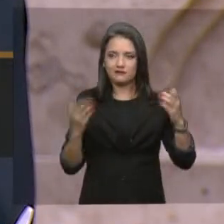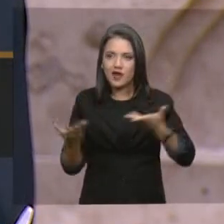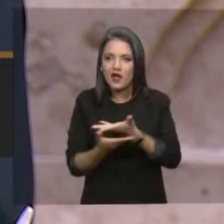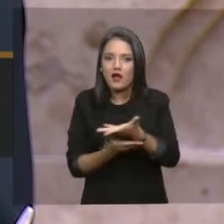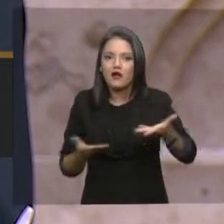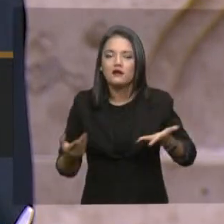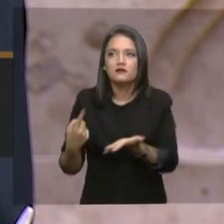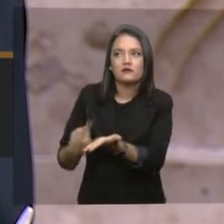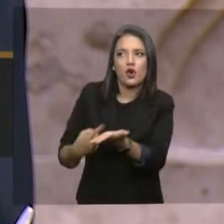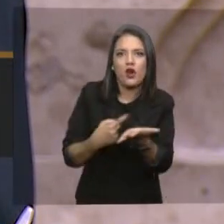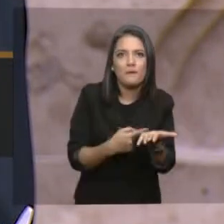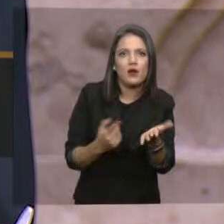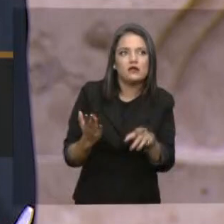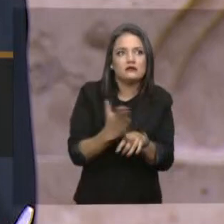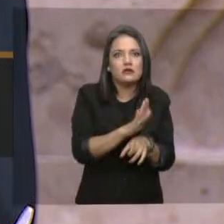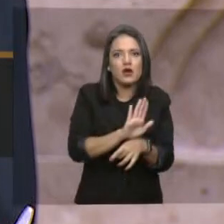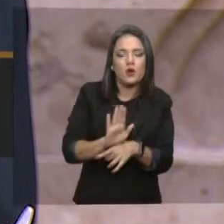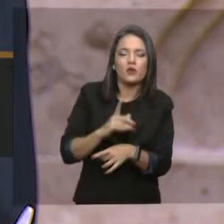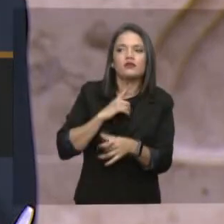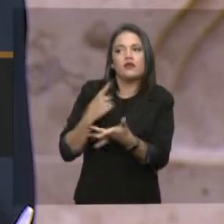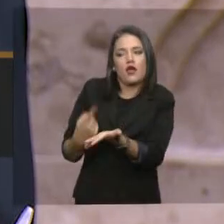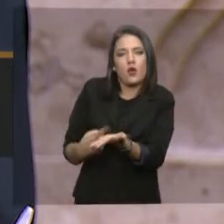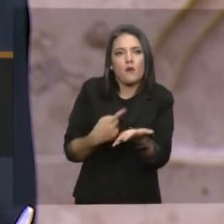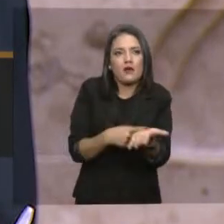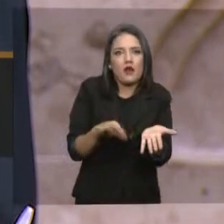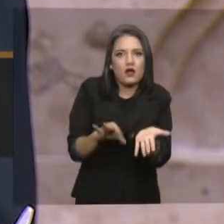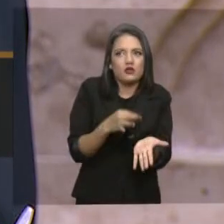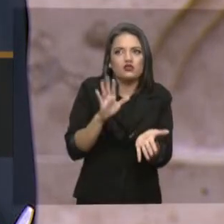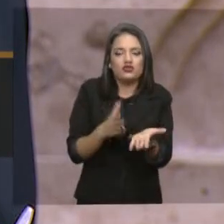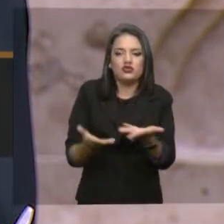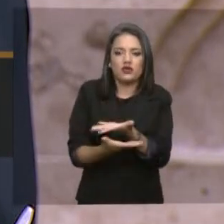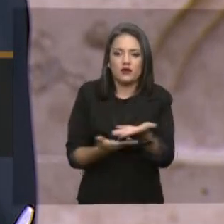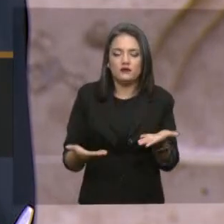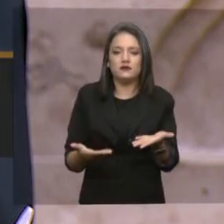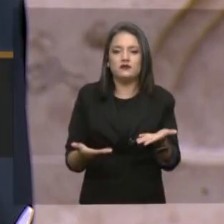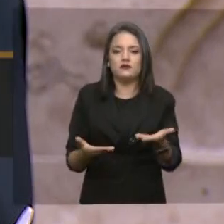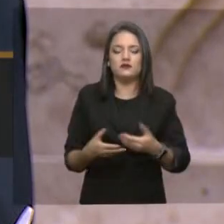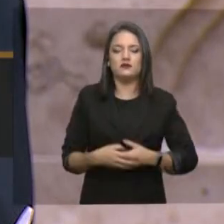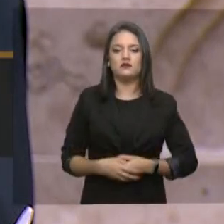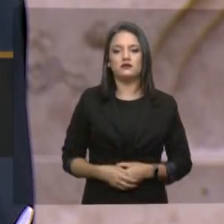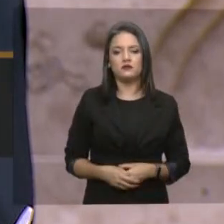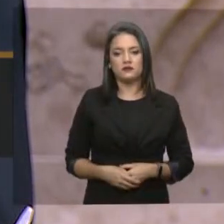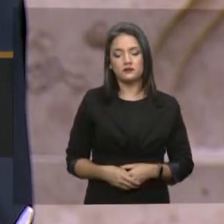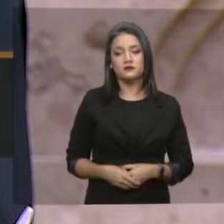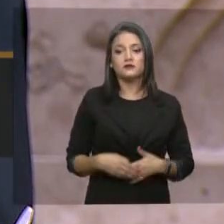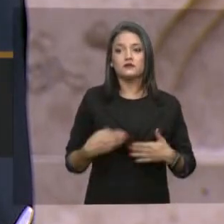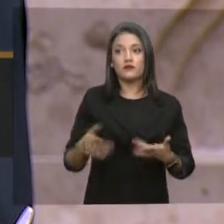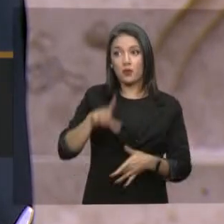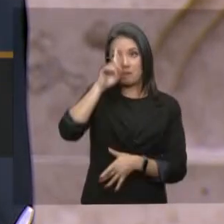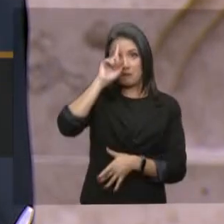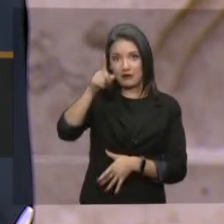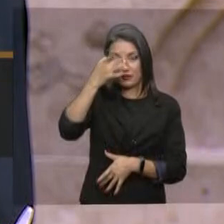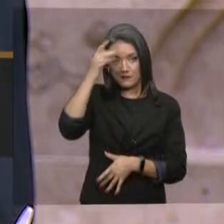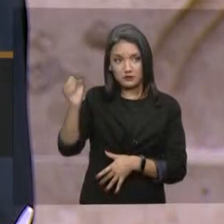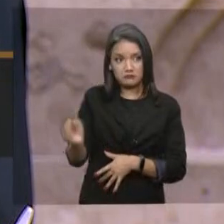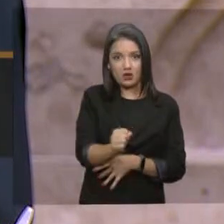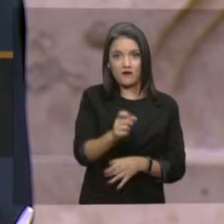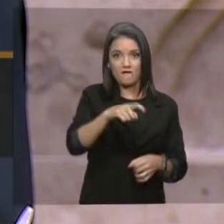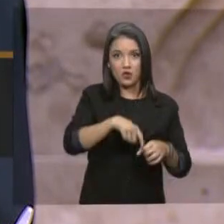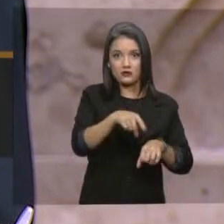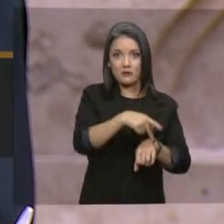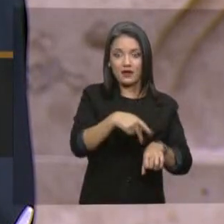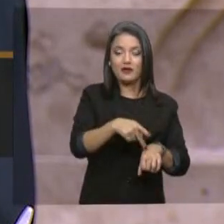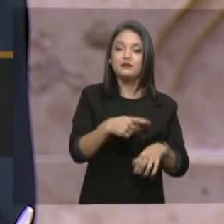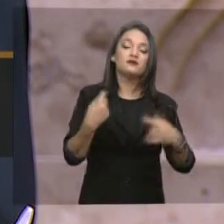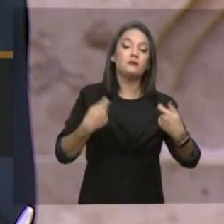de colaboração entre Estados nacionais, se faz com a